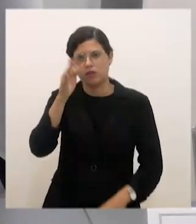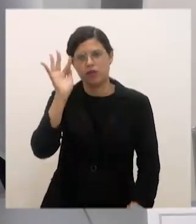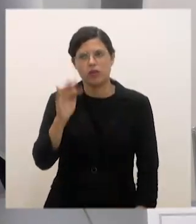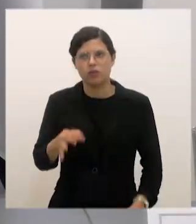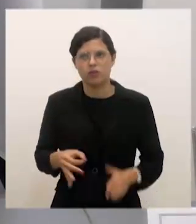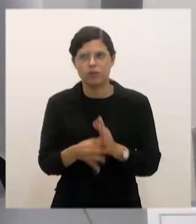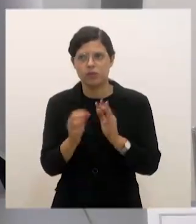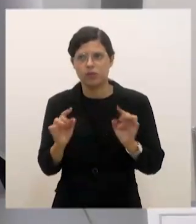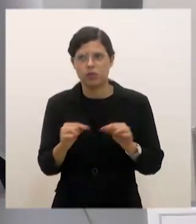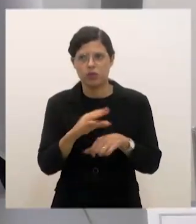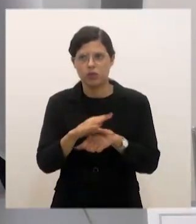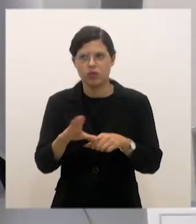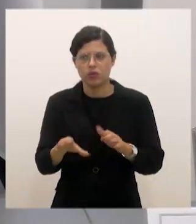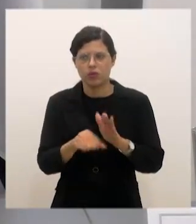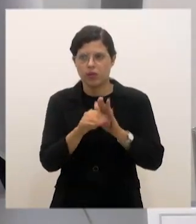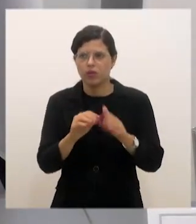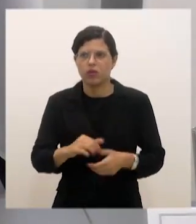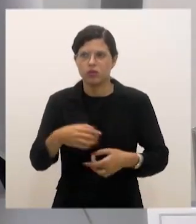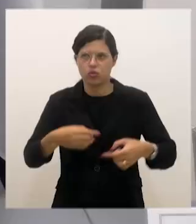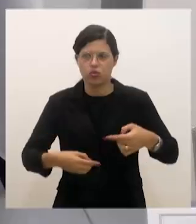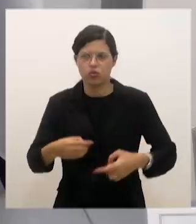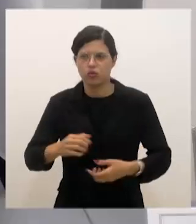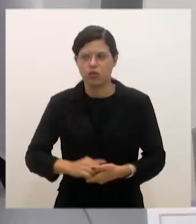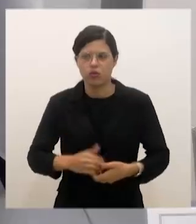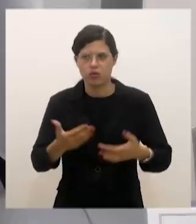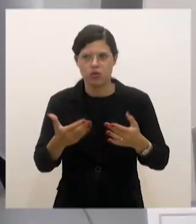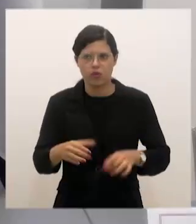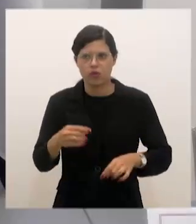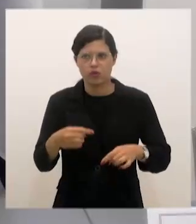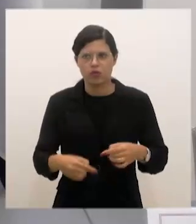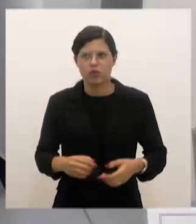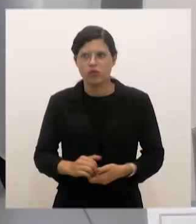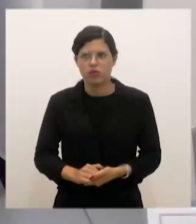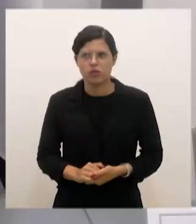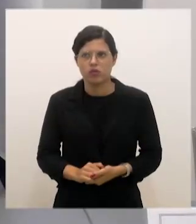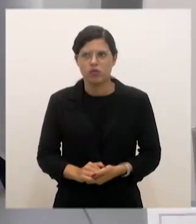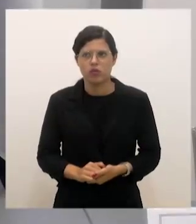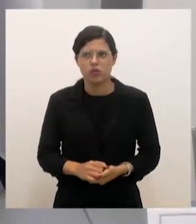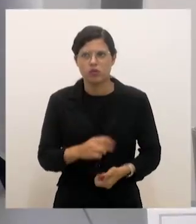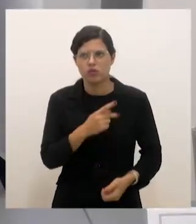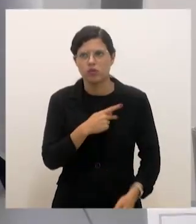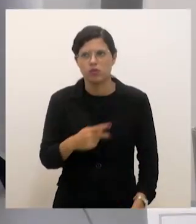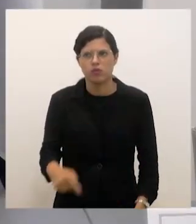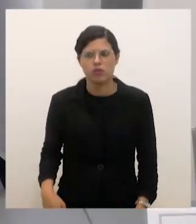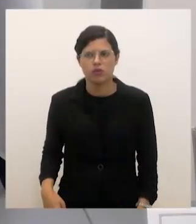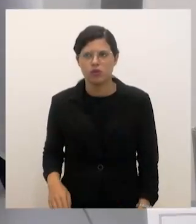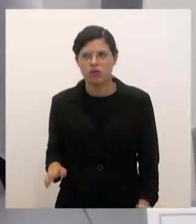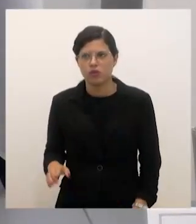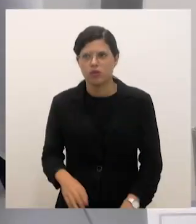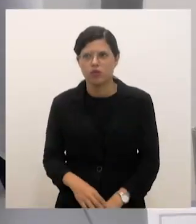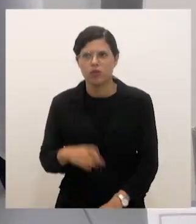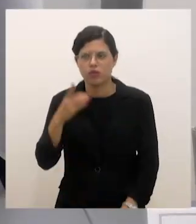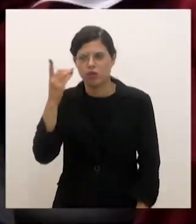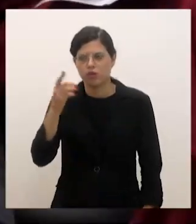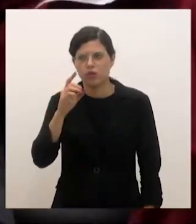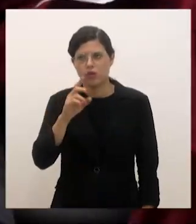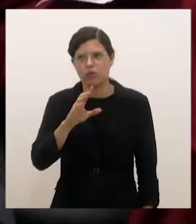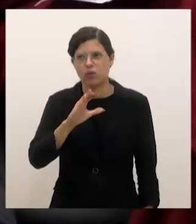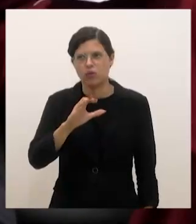pela constitucionalidade com emenda. Em discussão. Não havendo quem queira discutir, Senhor encerrada a presidente, discussão. senhor Deputado presidente.